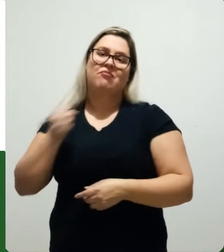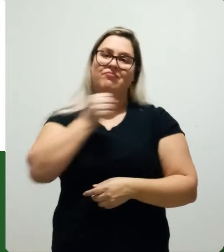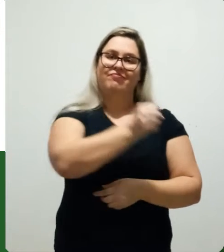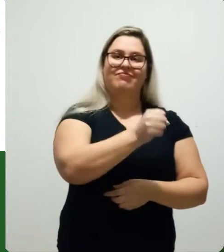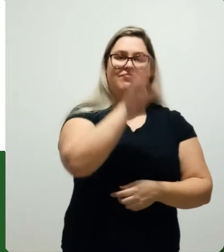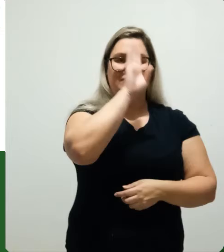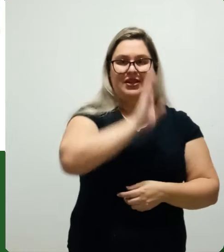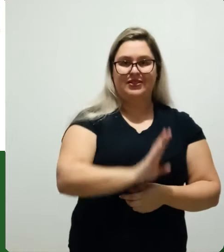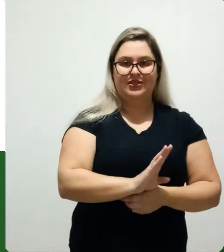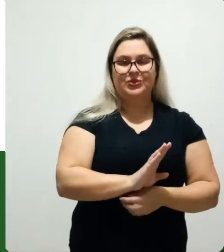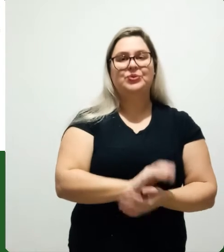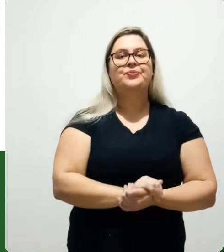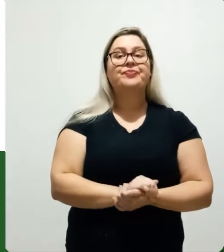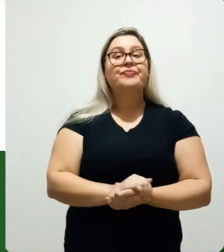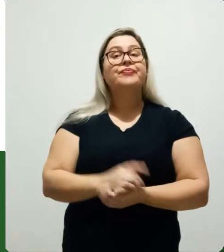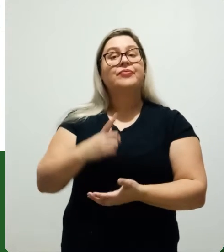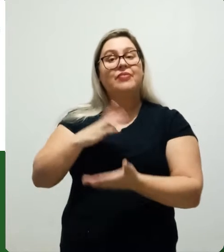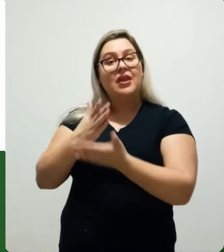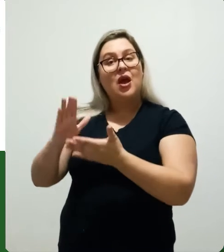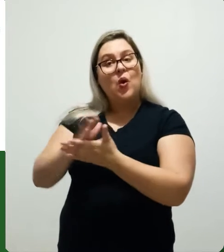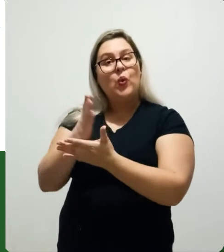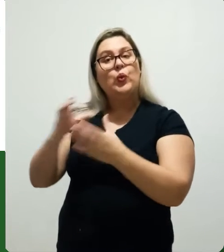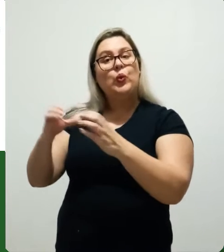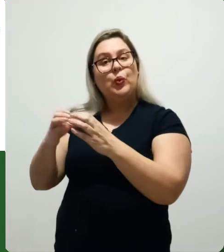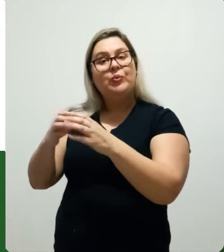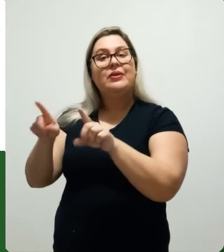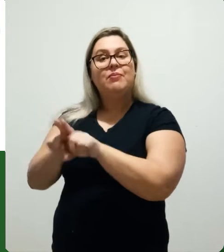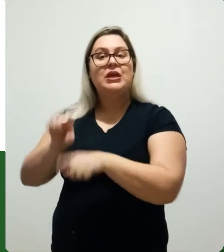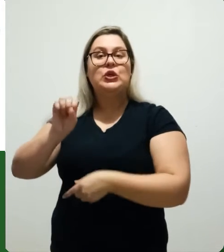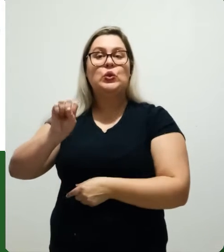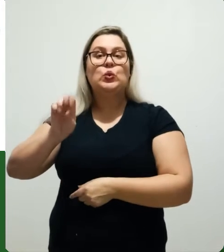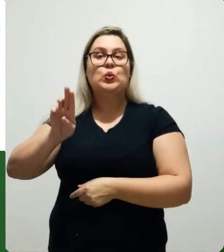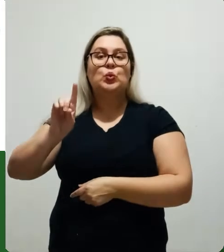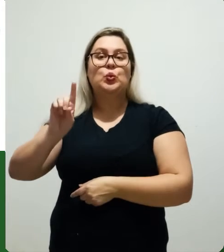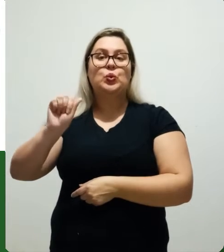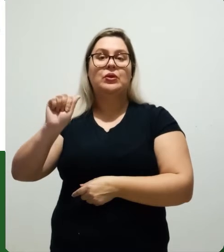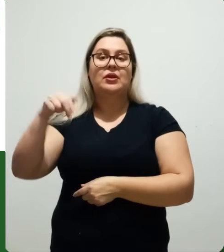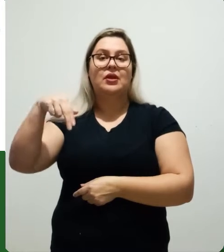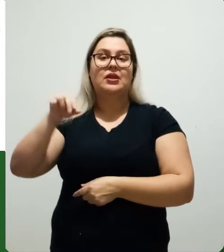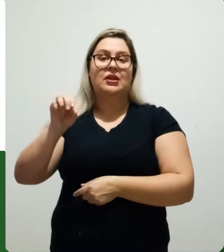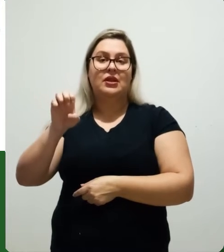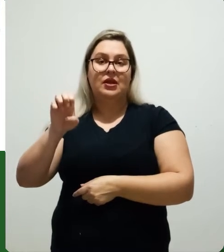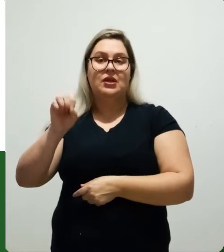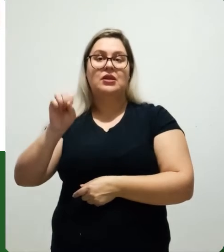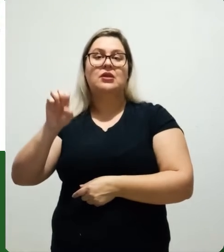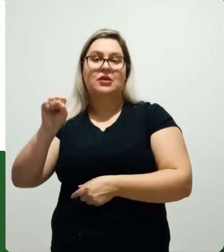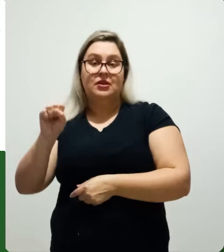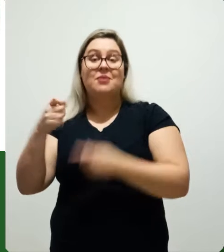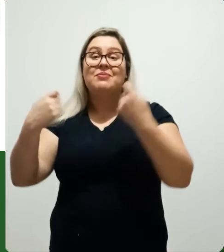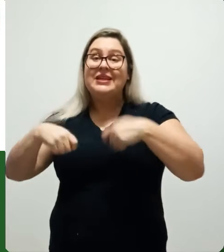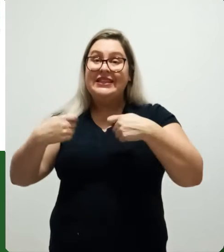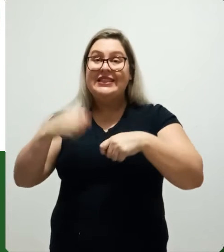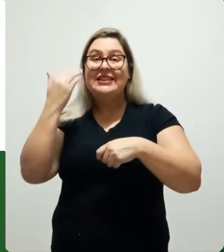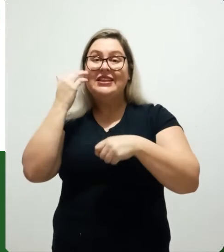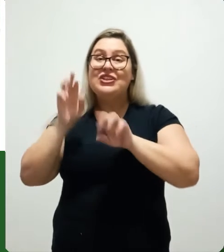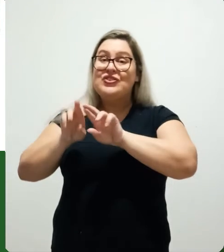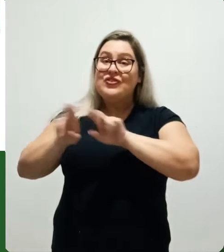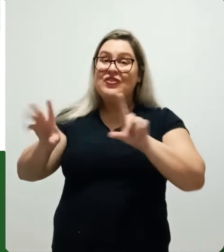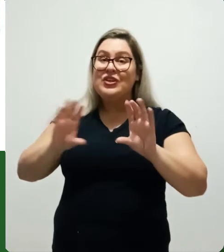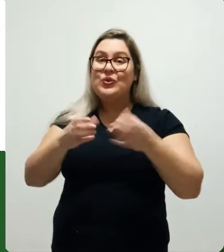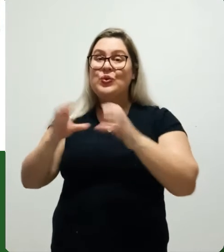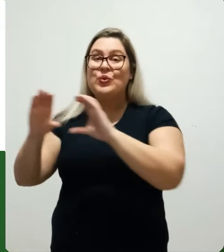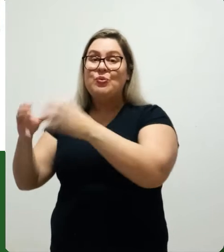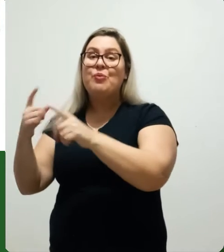vem parar no Brasil. Sendo que alguns grupos também vêm aqui de sudaneses. Tá? E é importante a gente entender a diferença entre